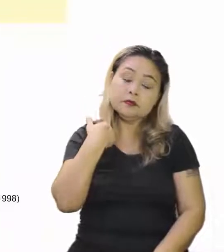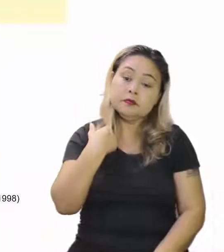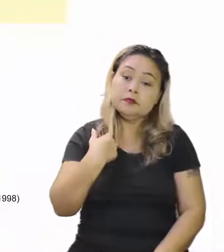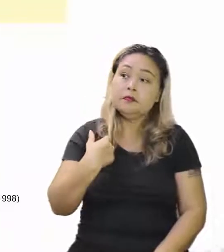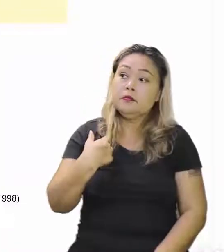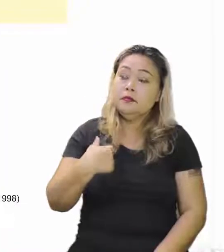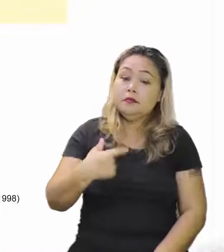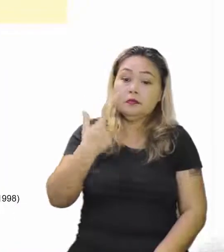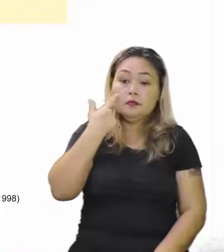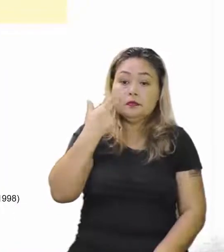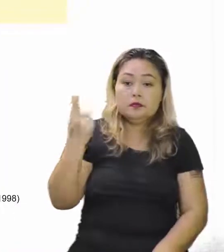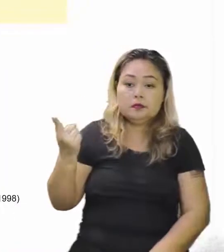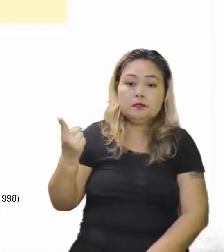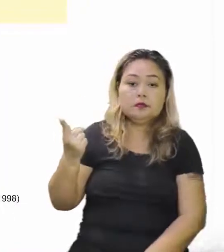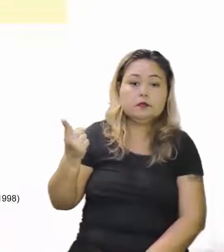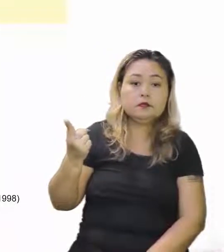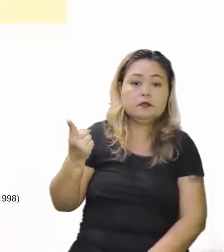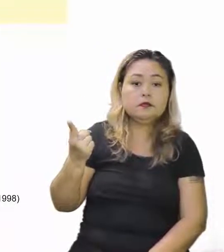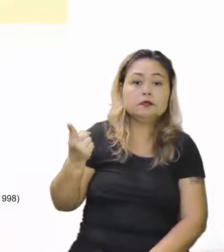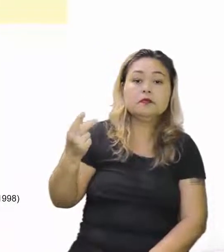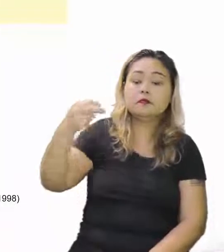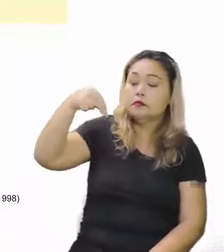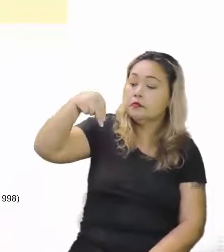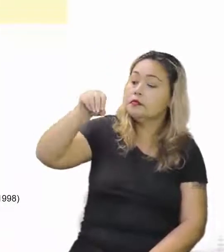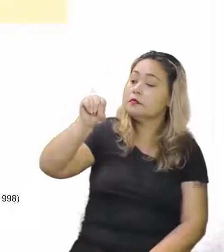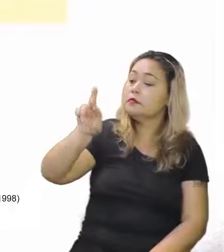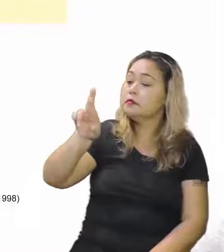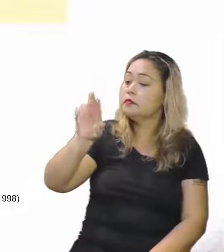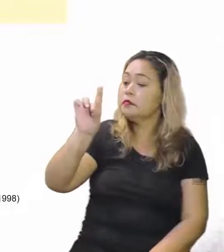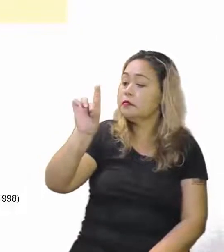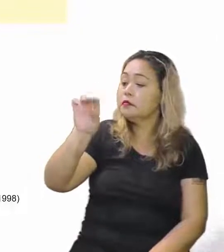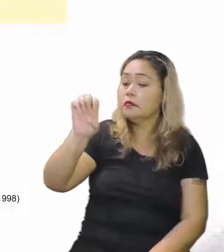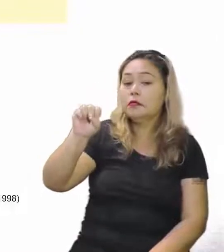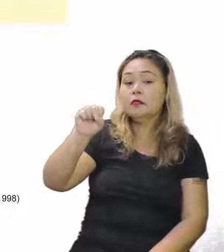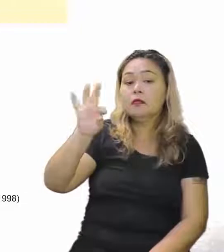Veja que aqui está citando nordestinos, ó.